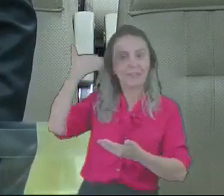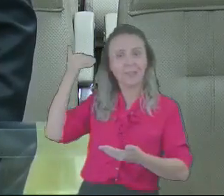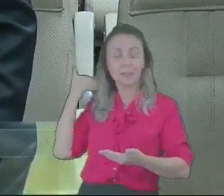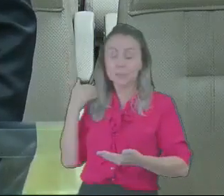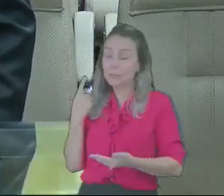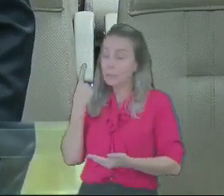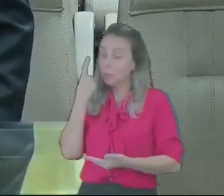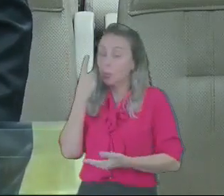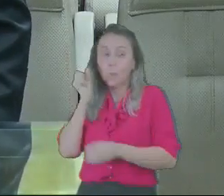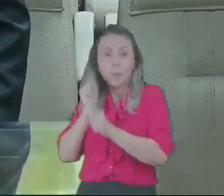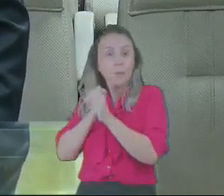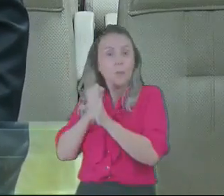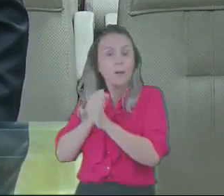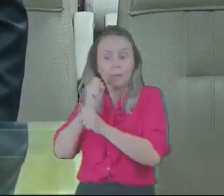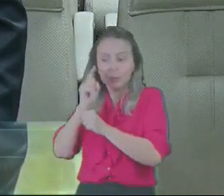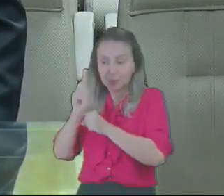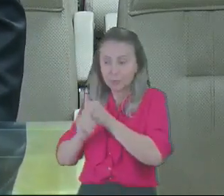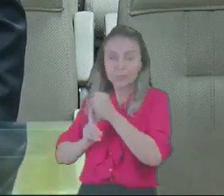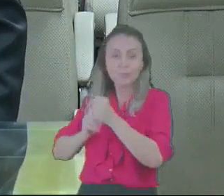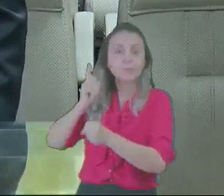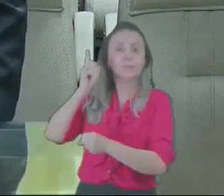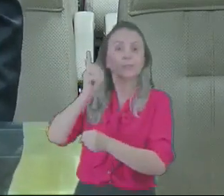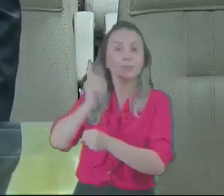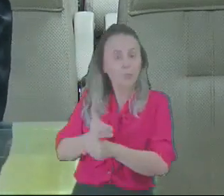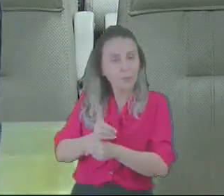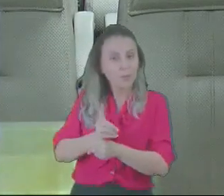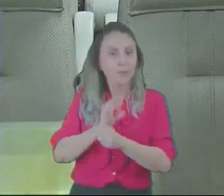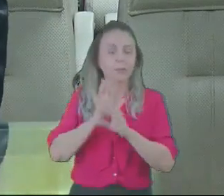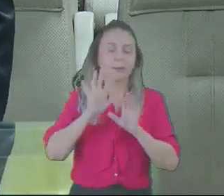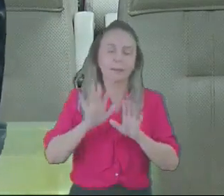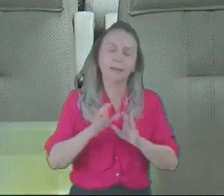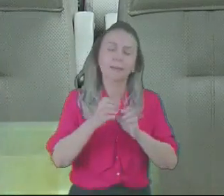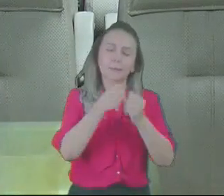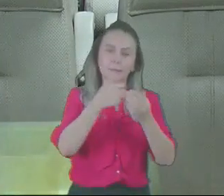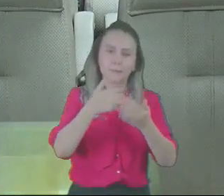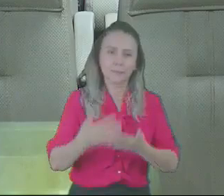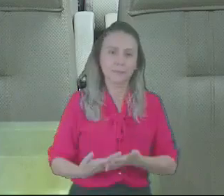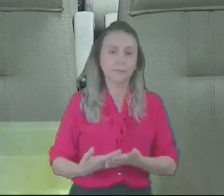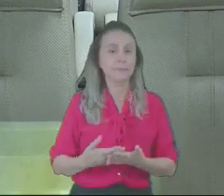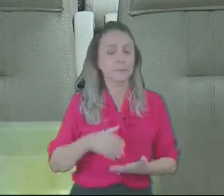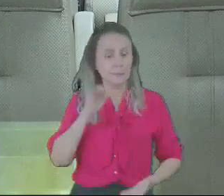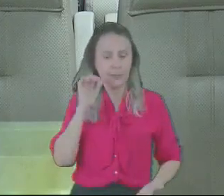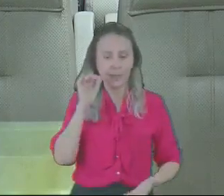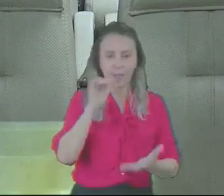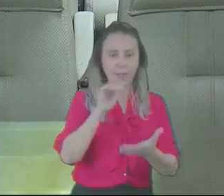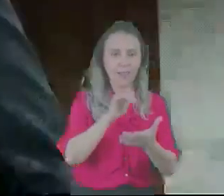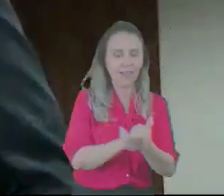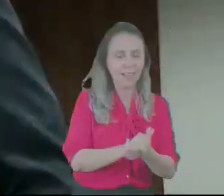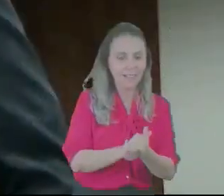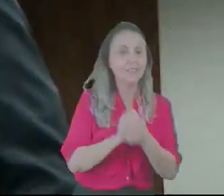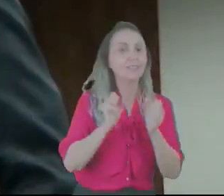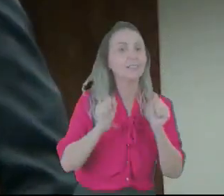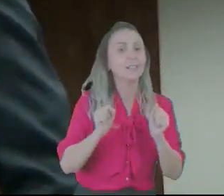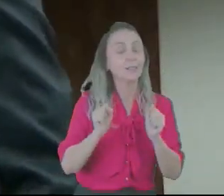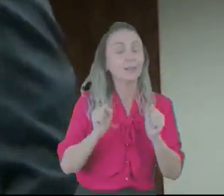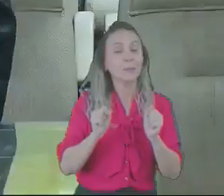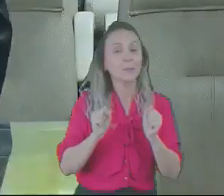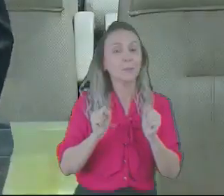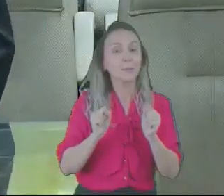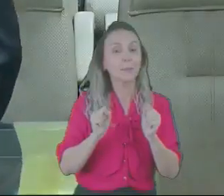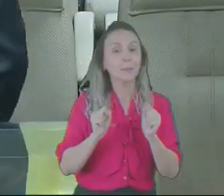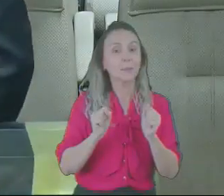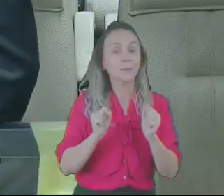homem que Contra esse matrimônio e não com uma mulher poderia ficar fora do chamado da Guerra